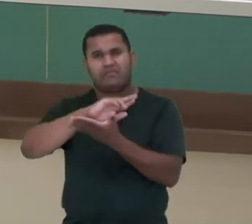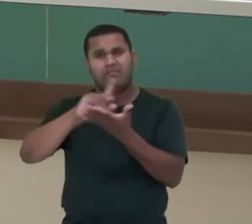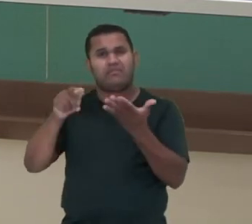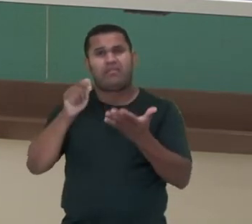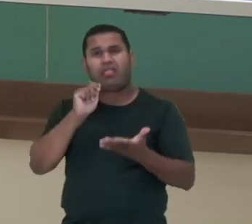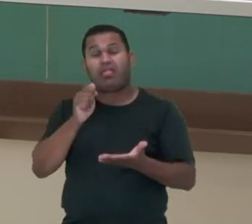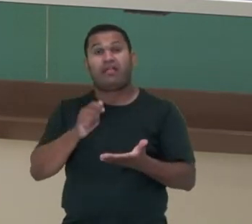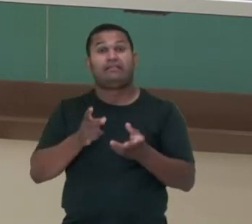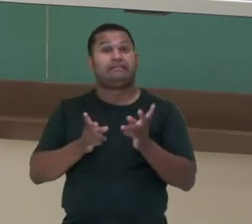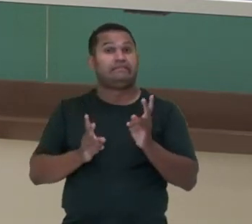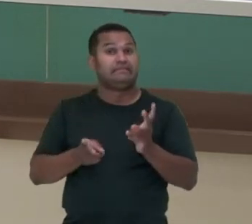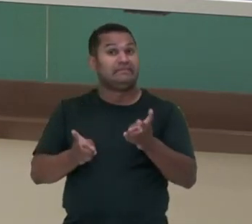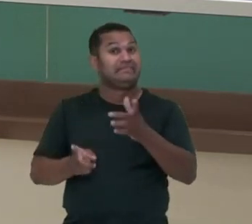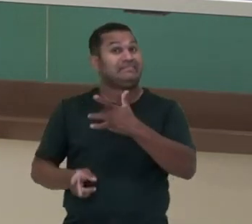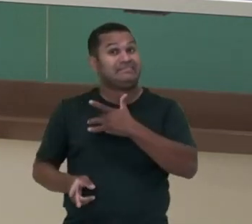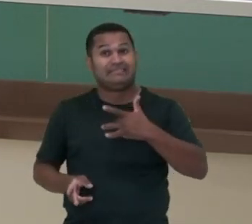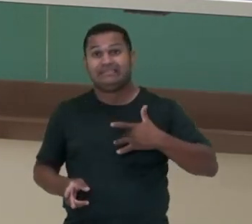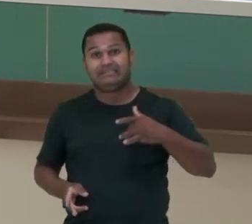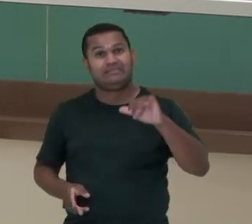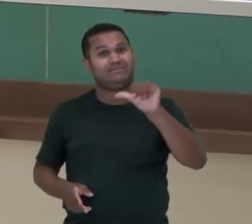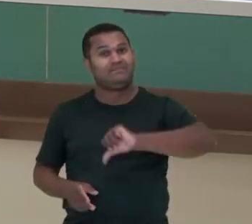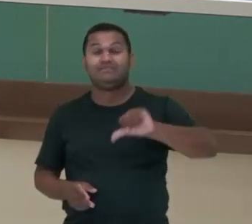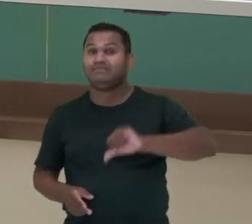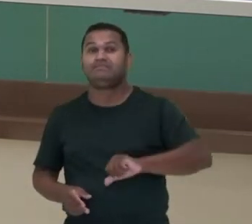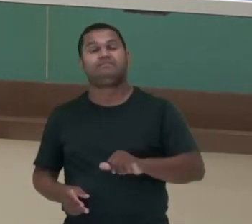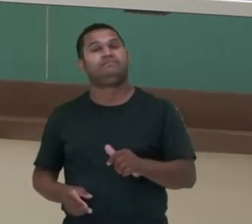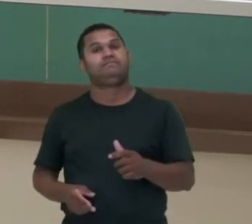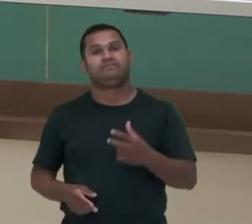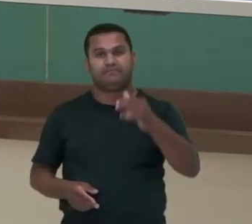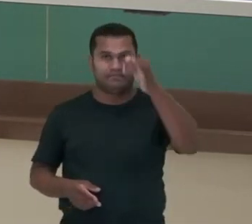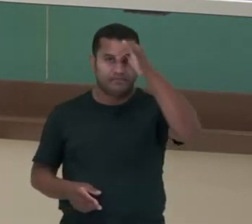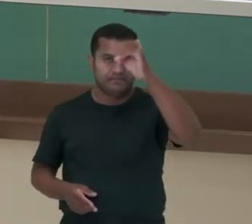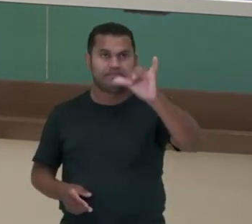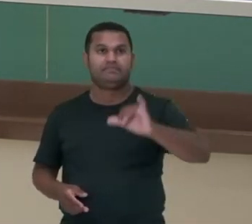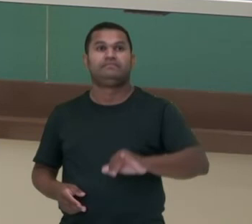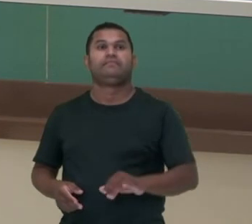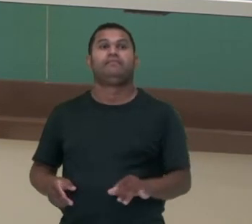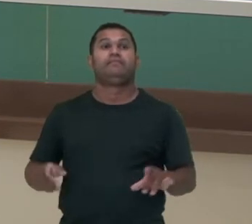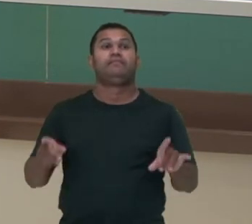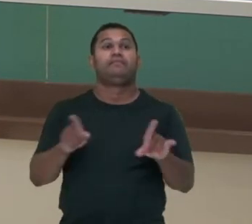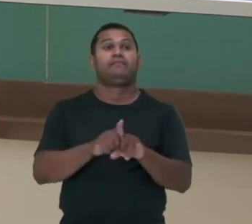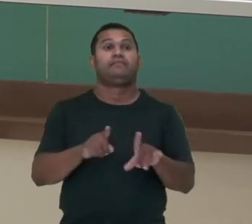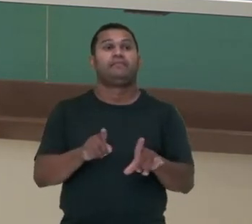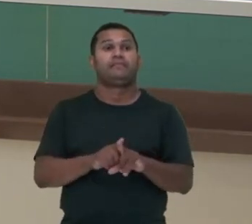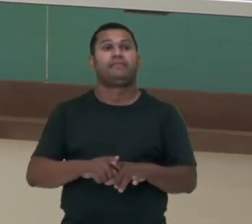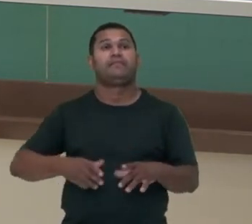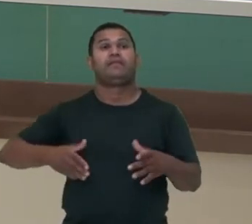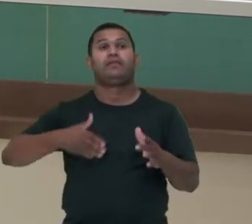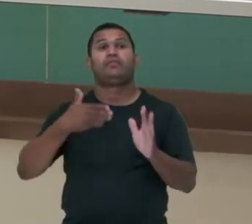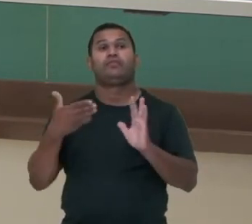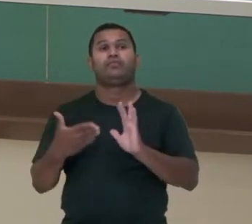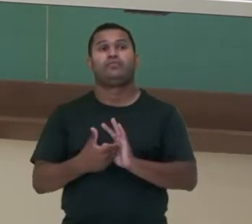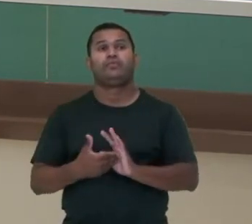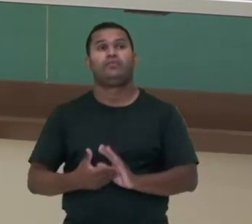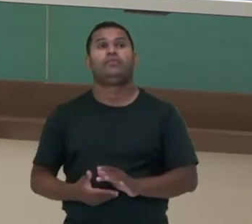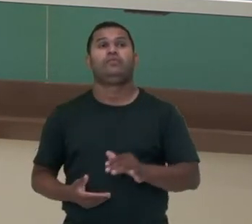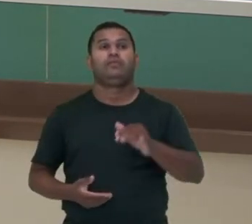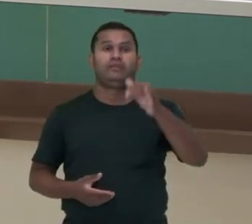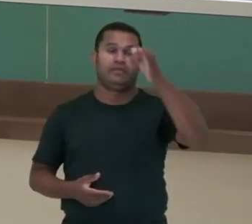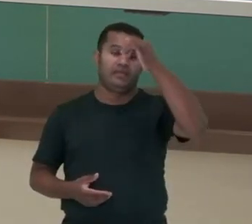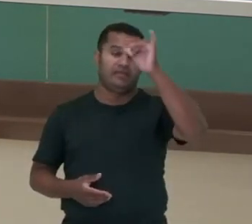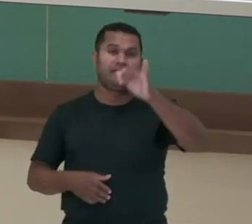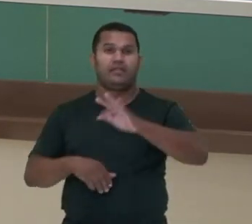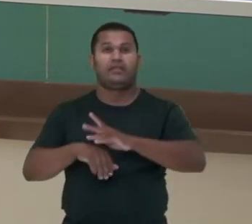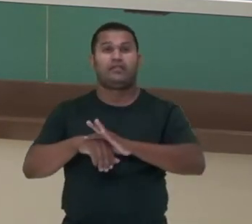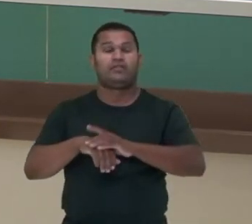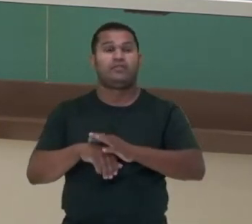falando lá em contaminações, né, com vírus, com bactérias, com micro-organismos de modo geral. Cuidados ali com questão